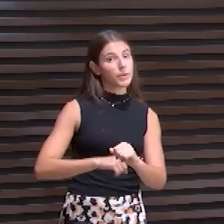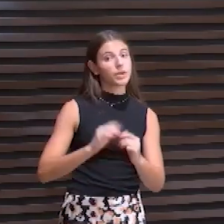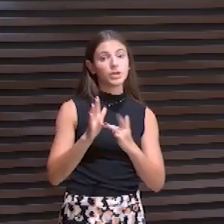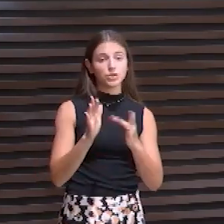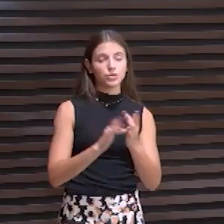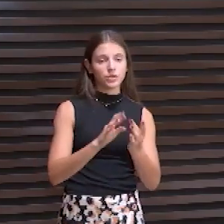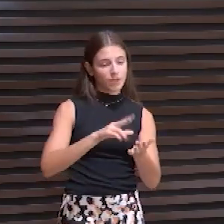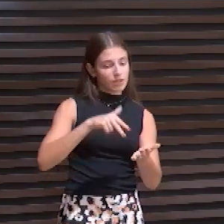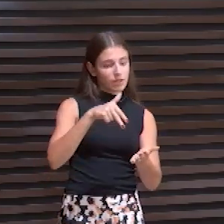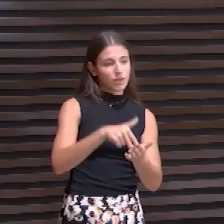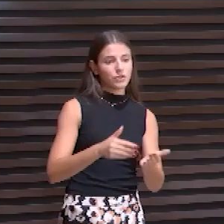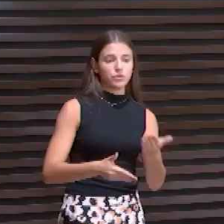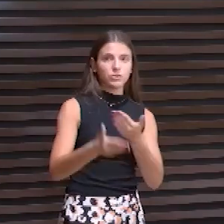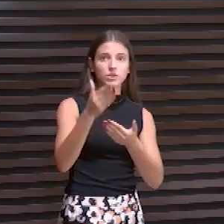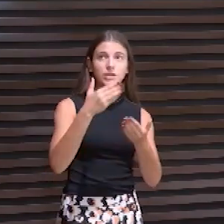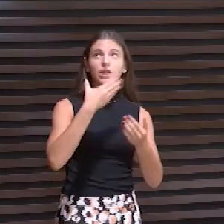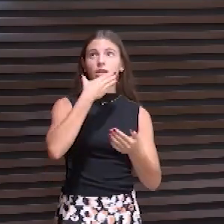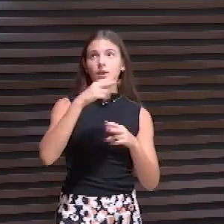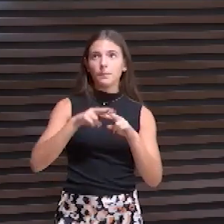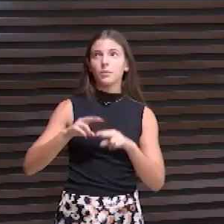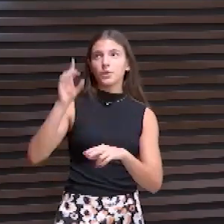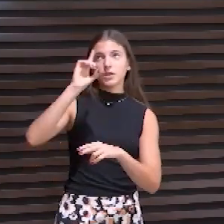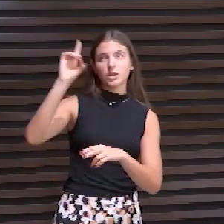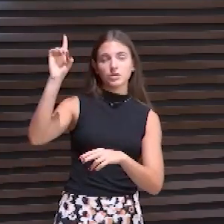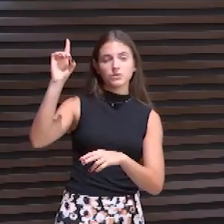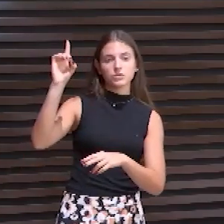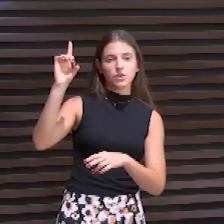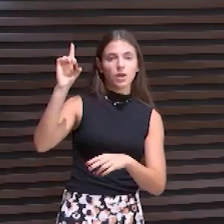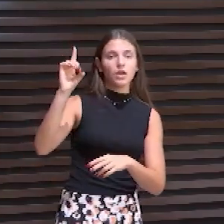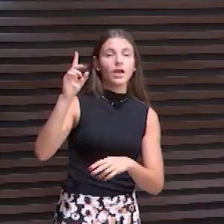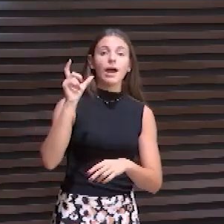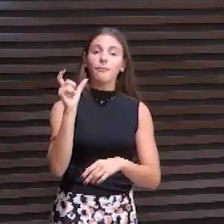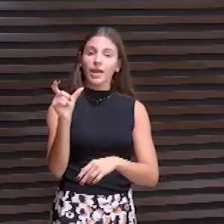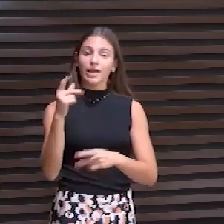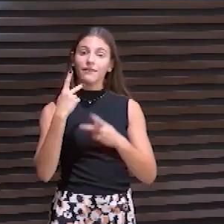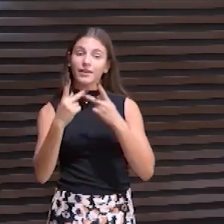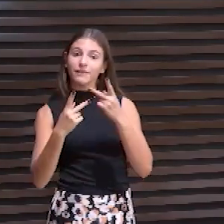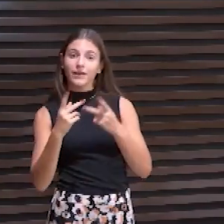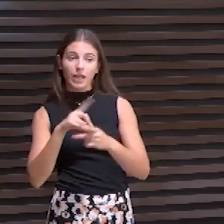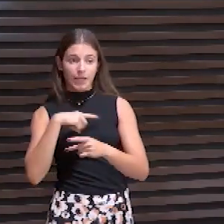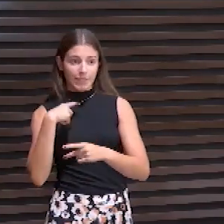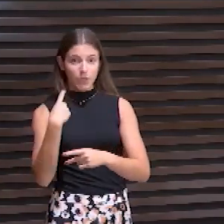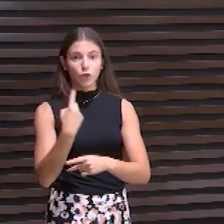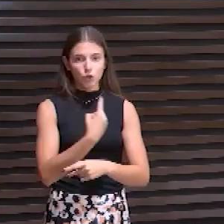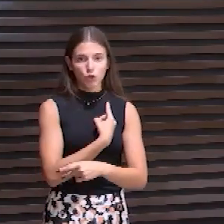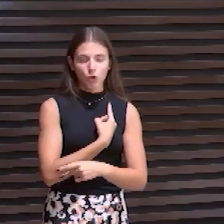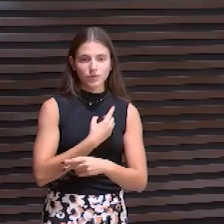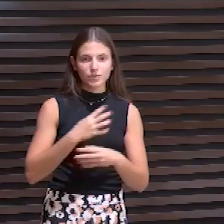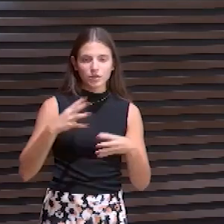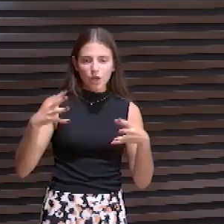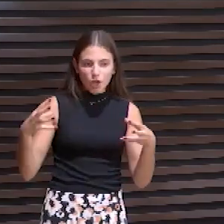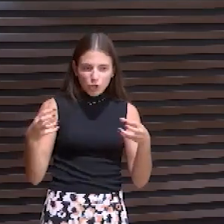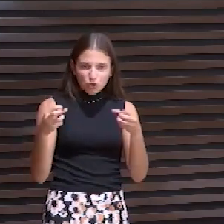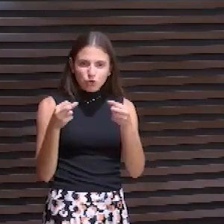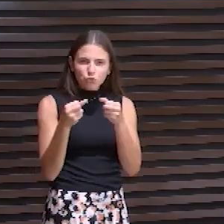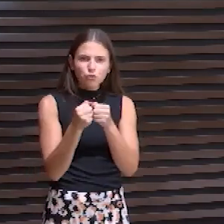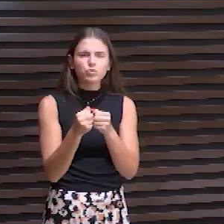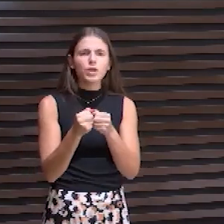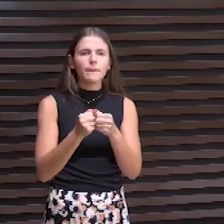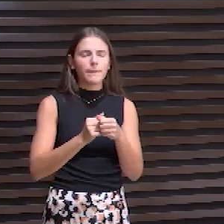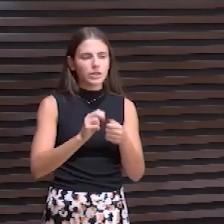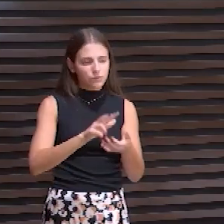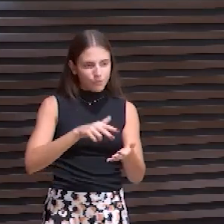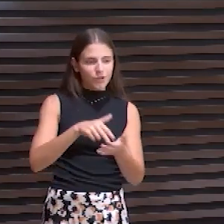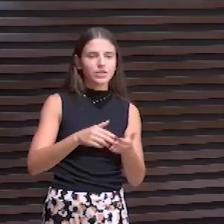a palavra de Deus diz que nós ressuscitamos juntamente com Ele uma vida nova para sentar-se nos lugares celestiais em Cristo